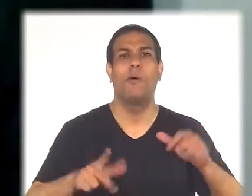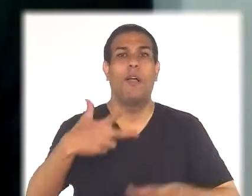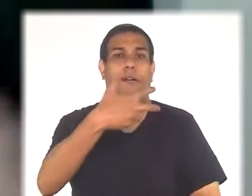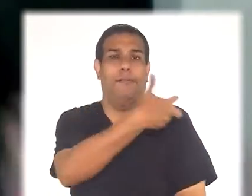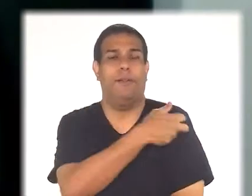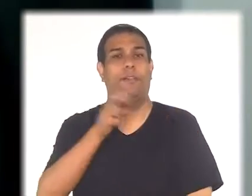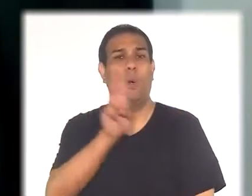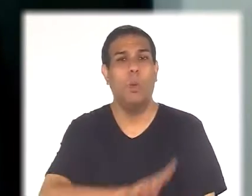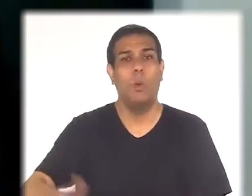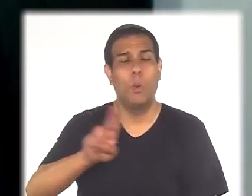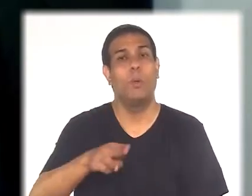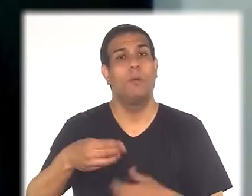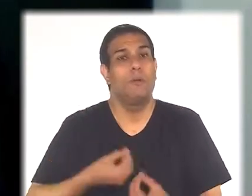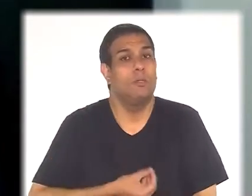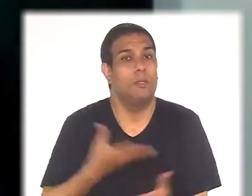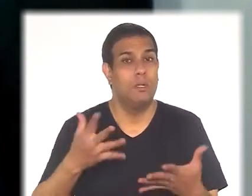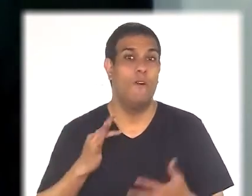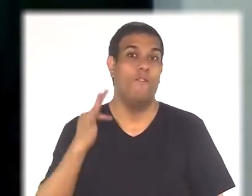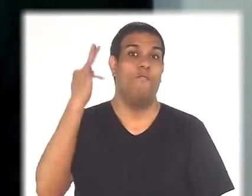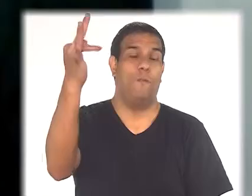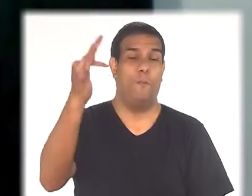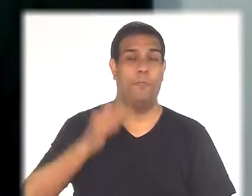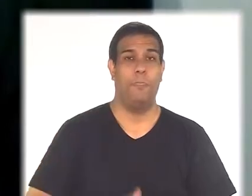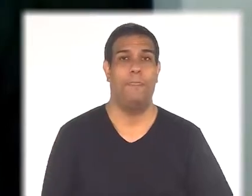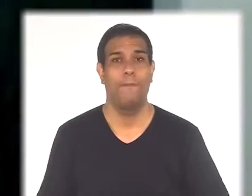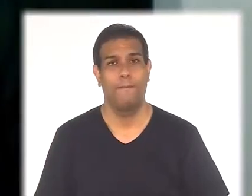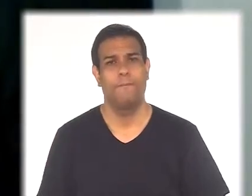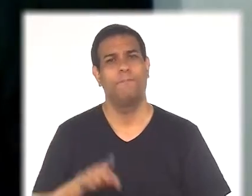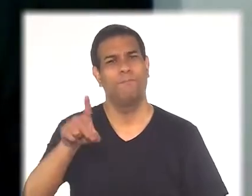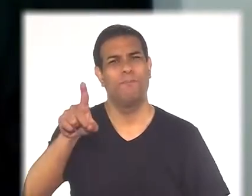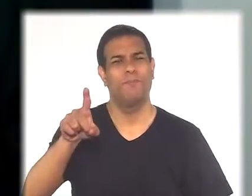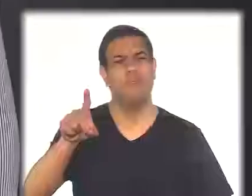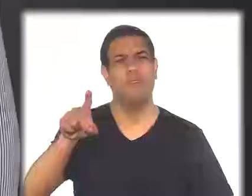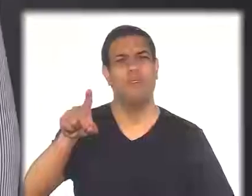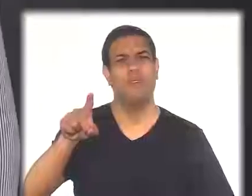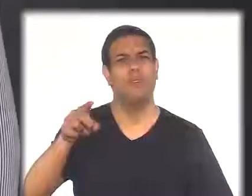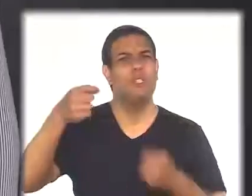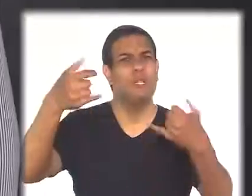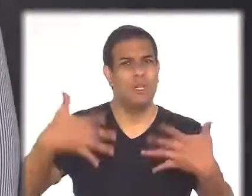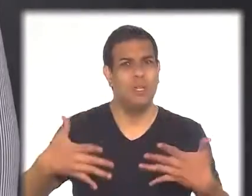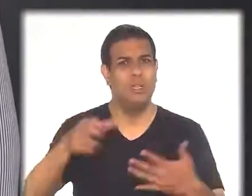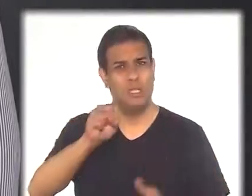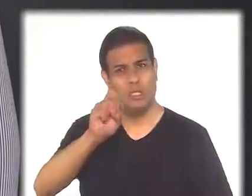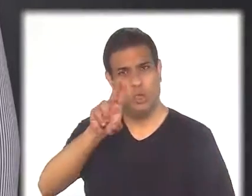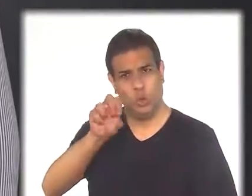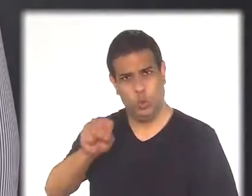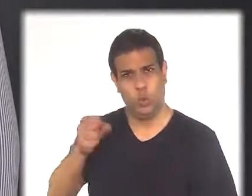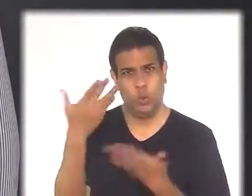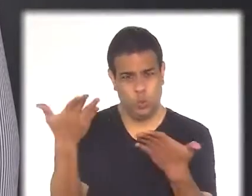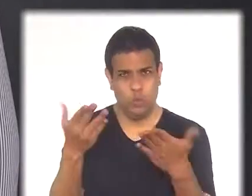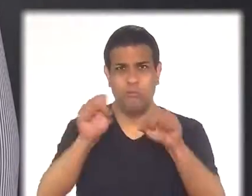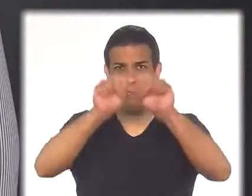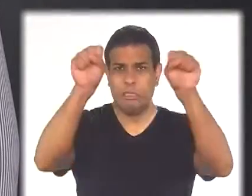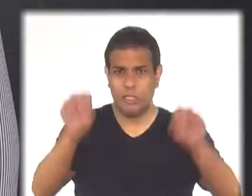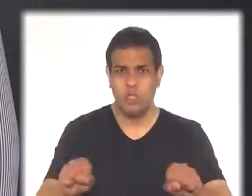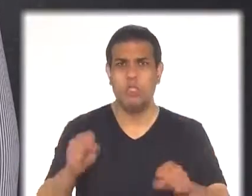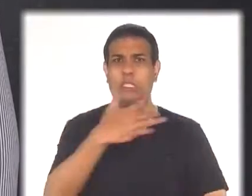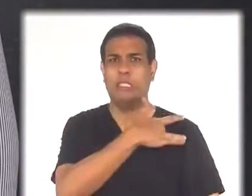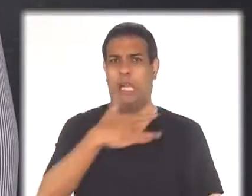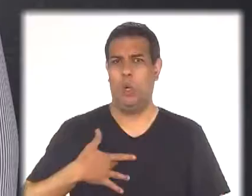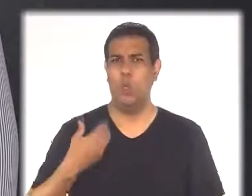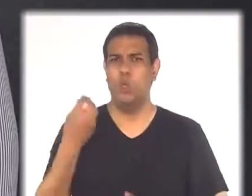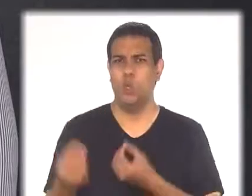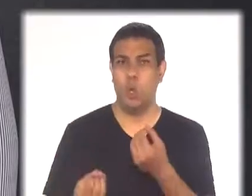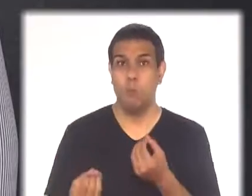sendo dada nesse momento e que será dada no futuro próximo. Doutor, você falou do Sistema Único de Saúde, né, do